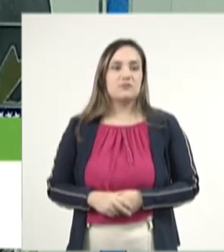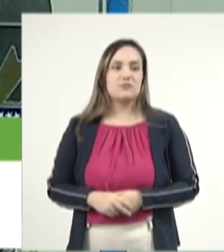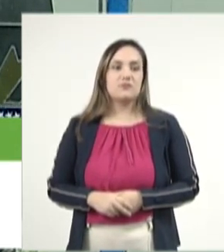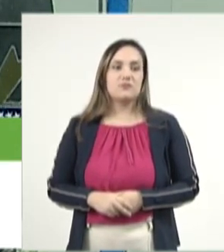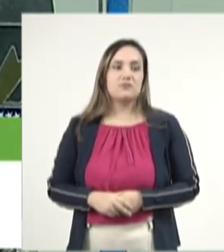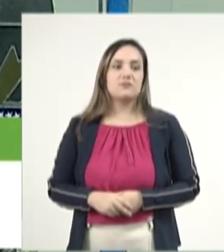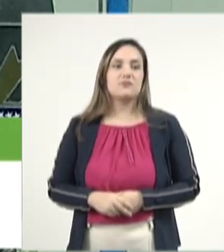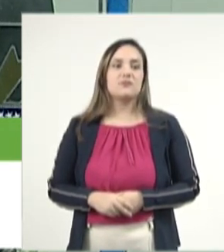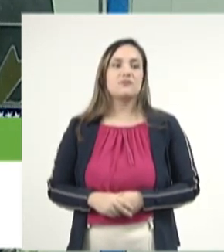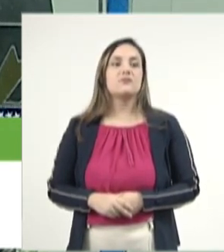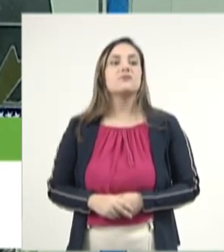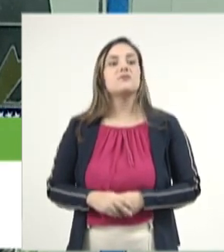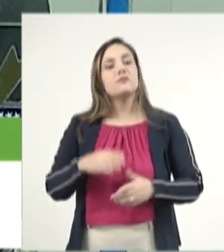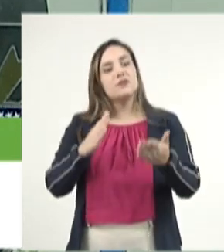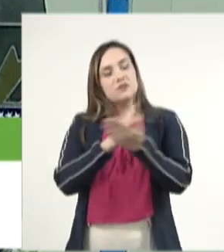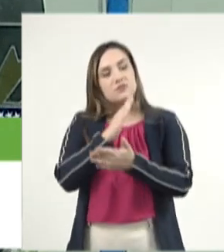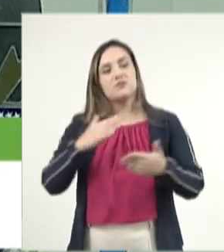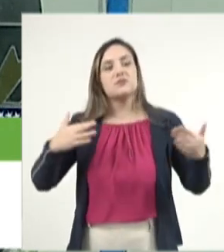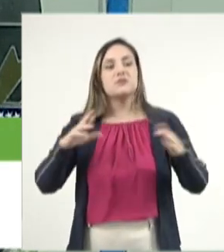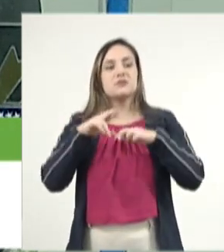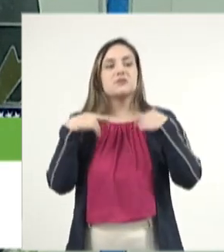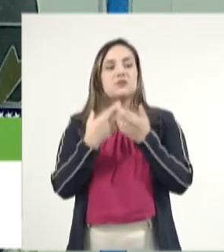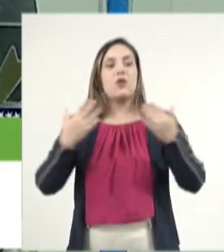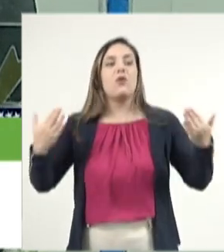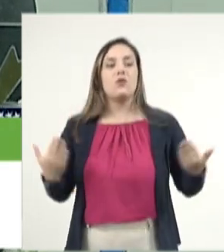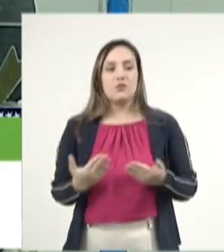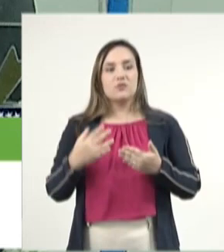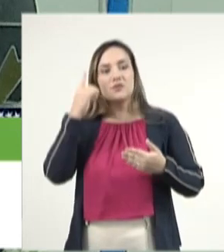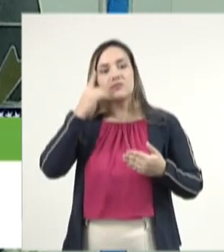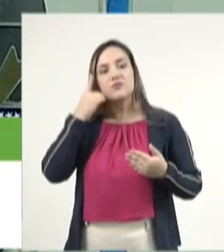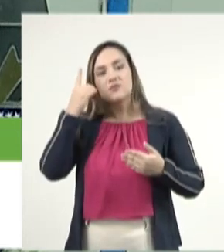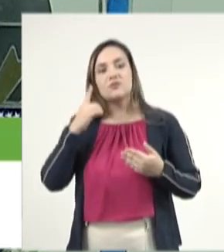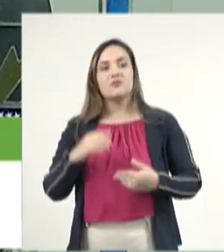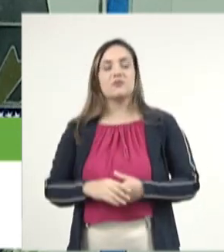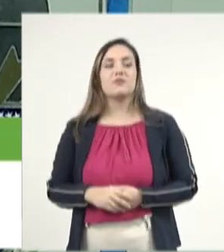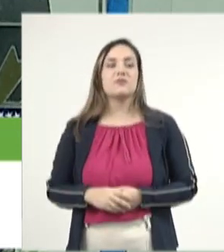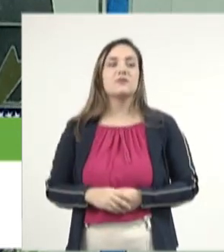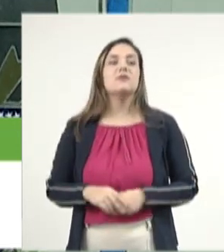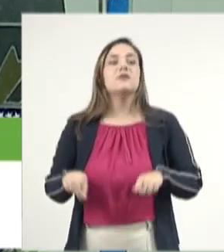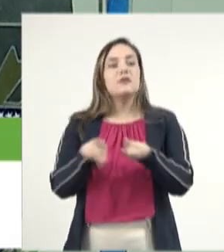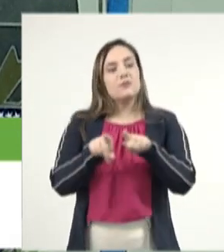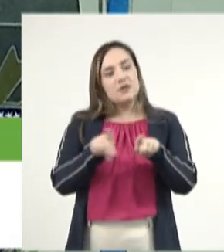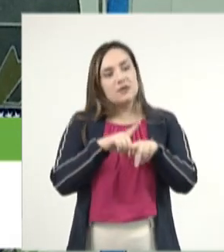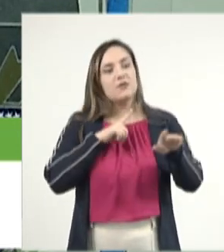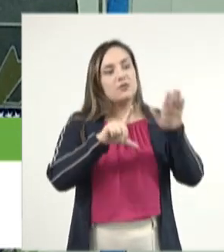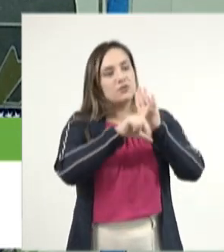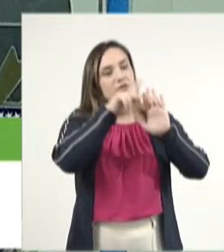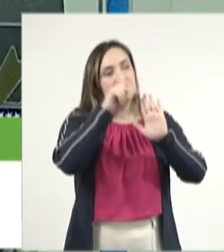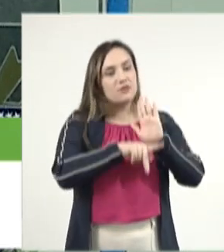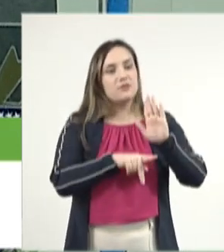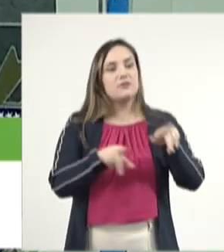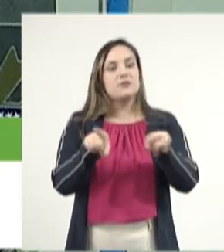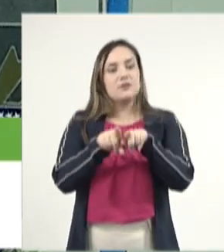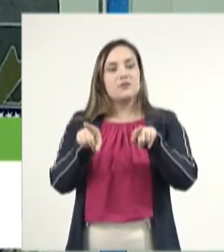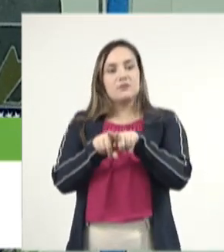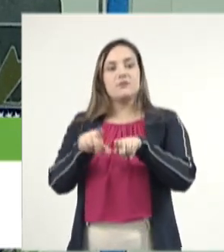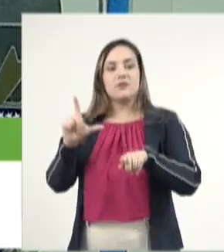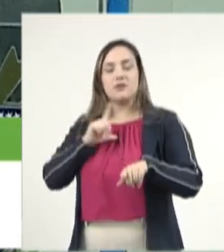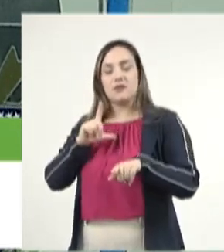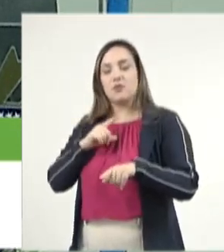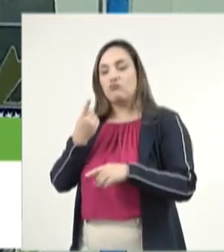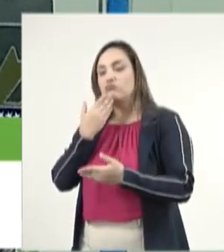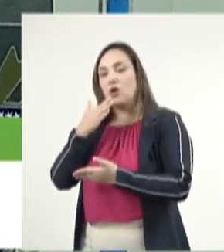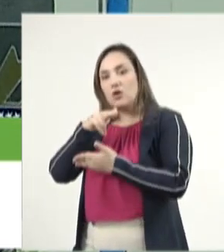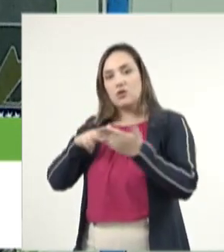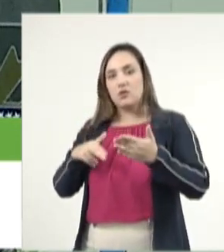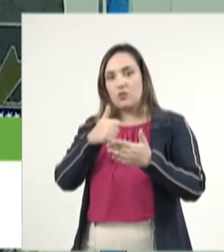discutidos, votados e aprovados na sessão de hoje pelos deputados estaduais. Além desses projetos de lei, os deputados também votaram um